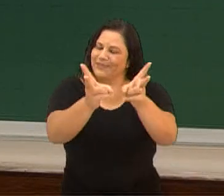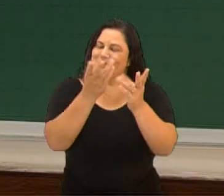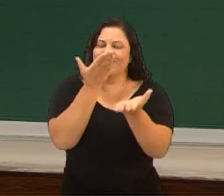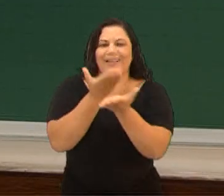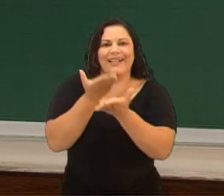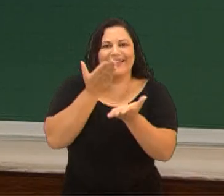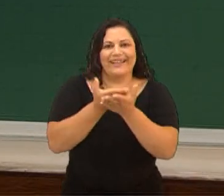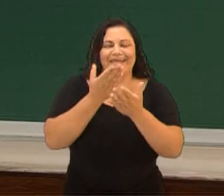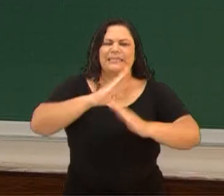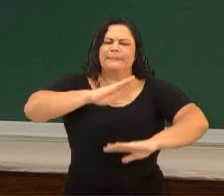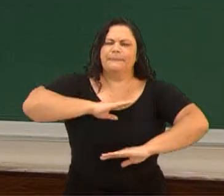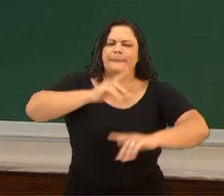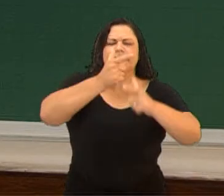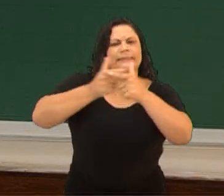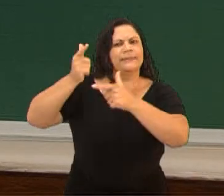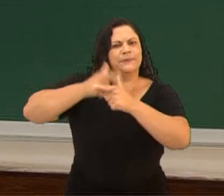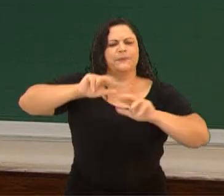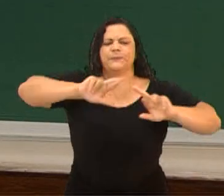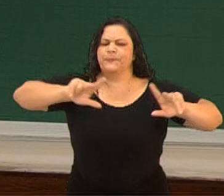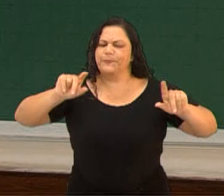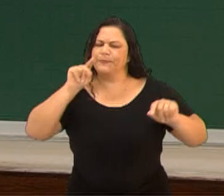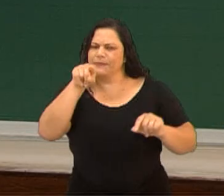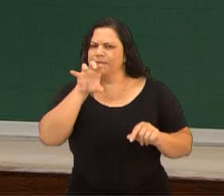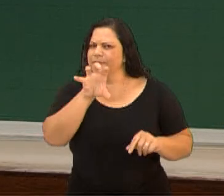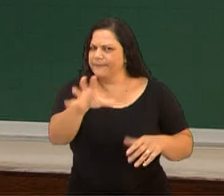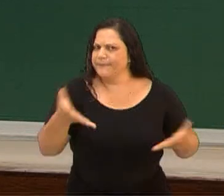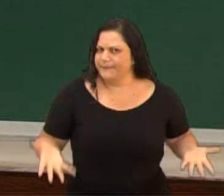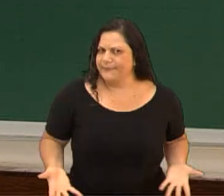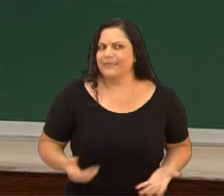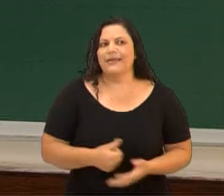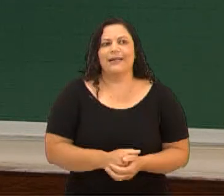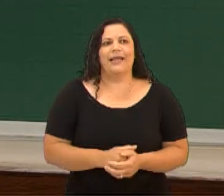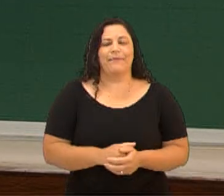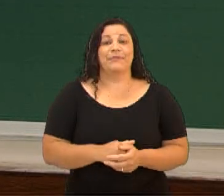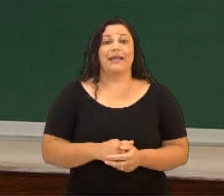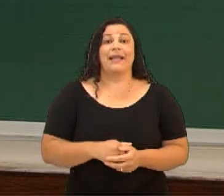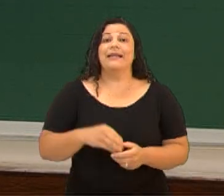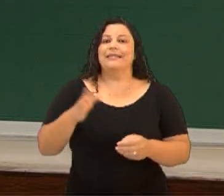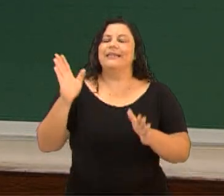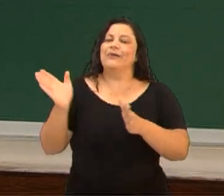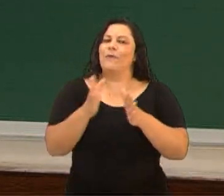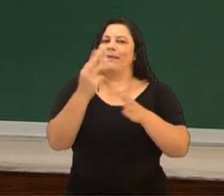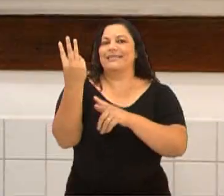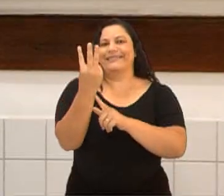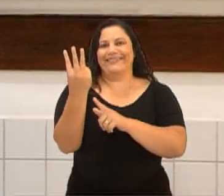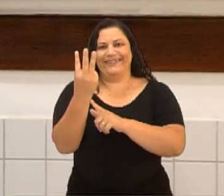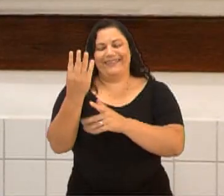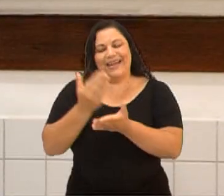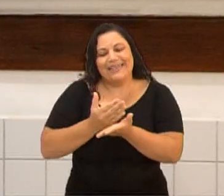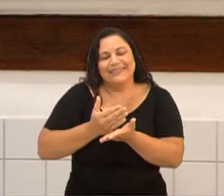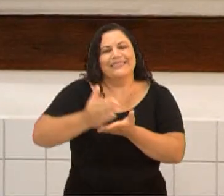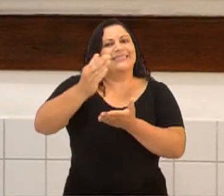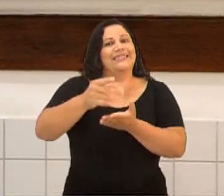estudando situações, problemas envolvendo o cálculo da área do polígono, parte 3.